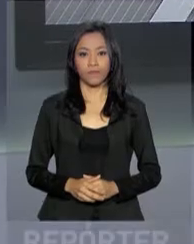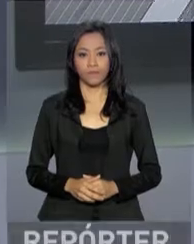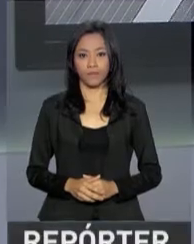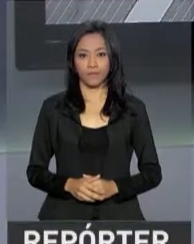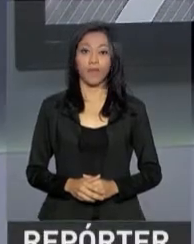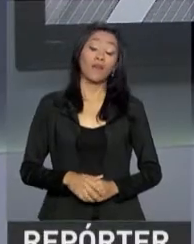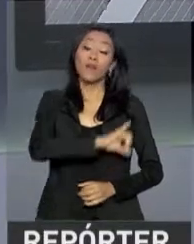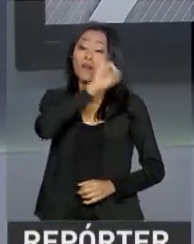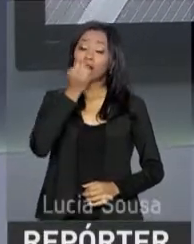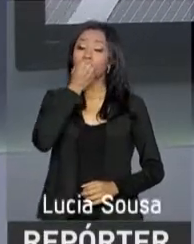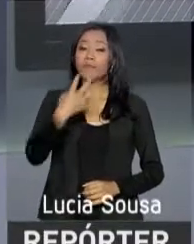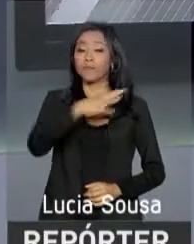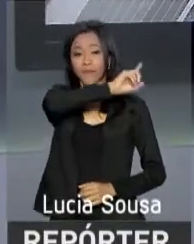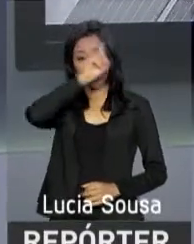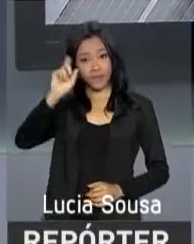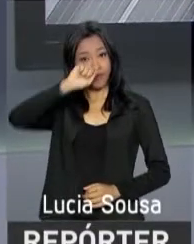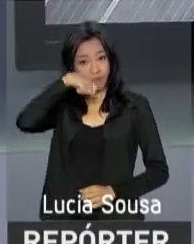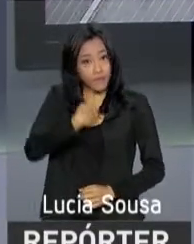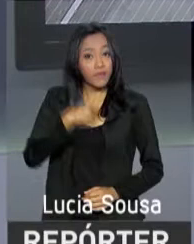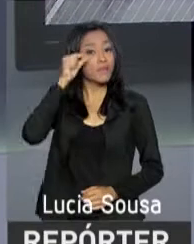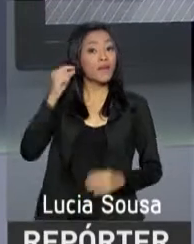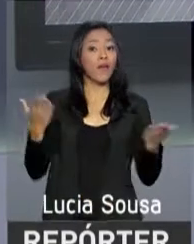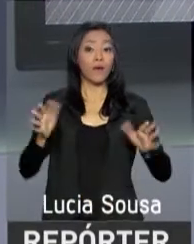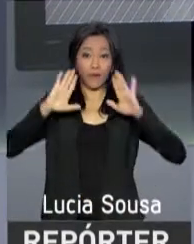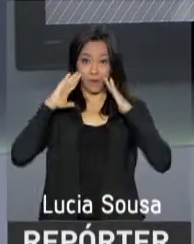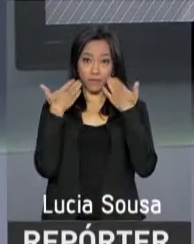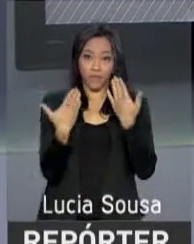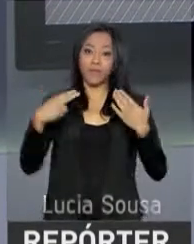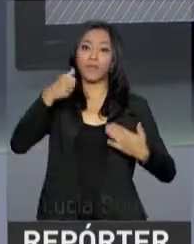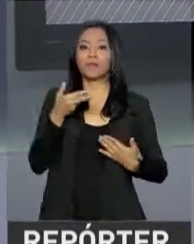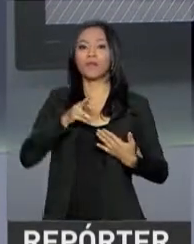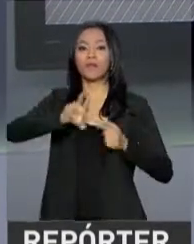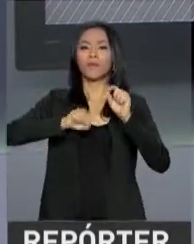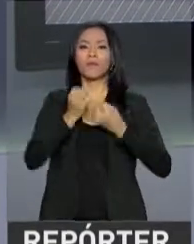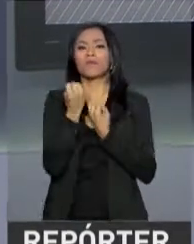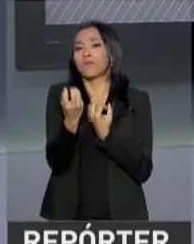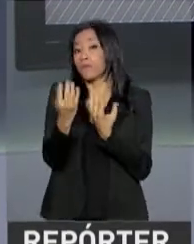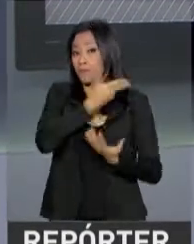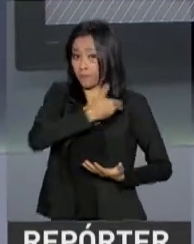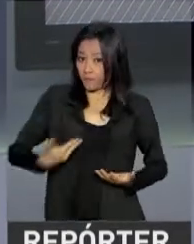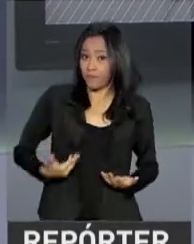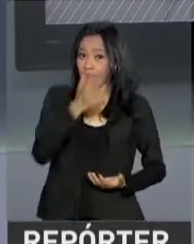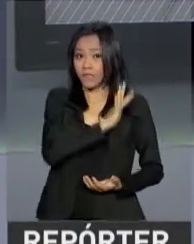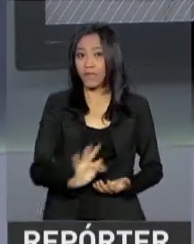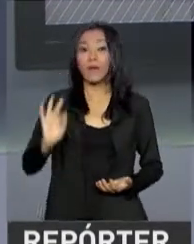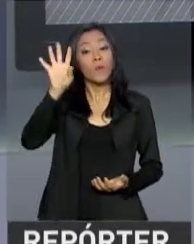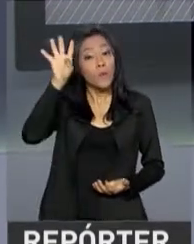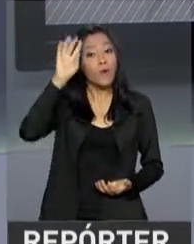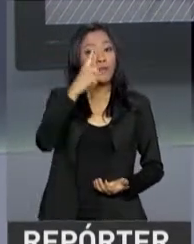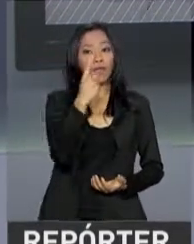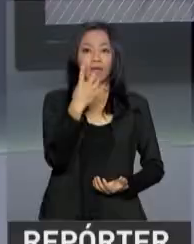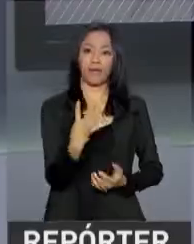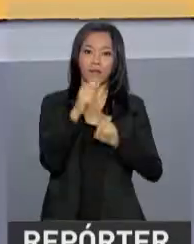olá bom dia sou carla batia estamos no ar com repórter nbr as notícias do governo federal desta quarta feira 14